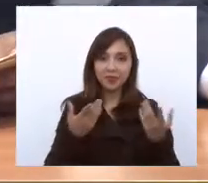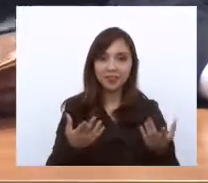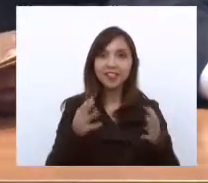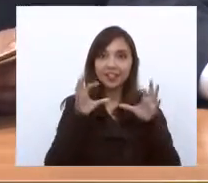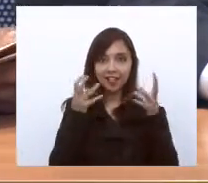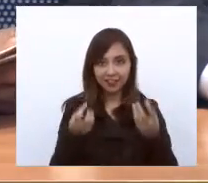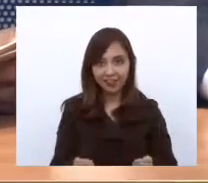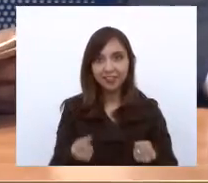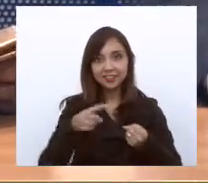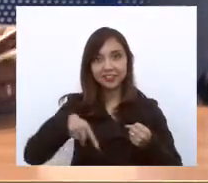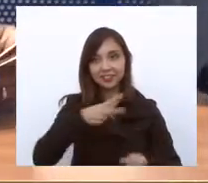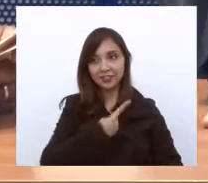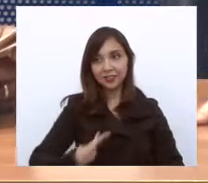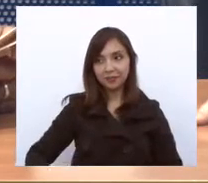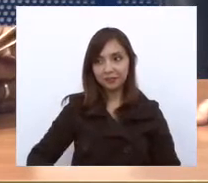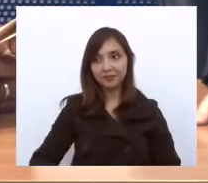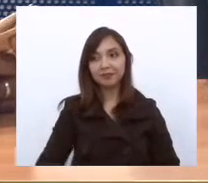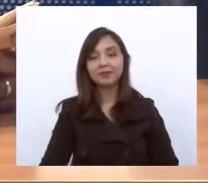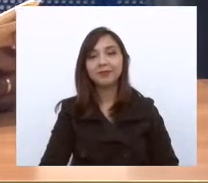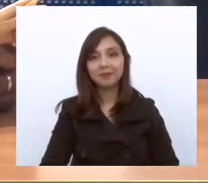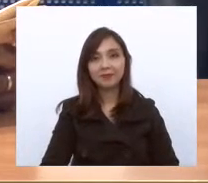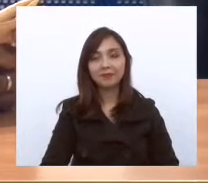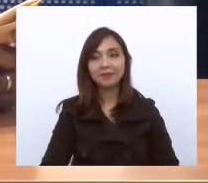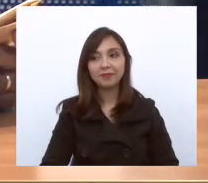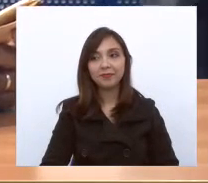devidamente deferida pela presidência.